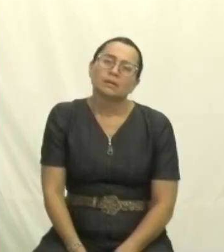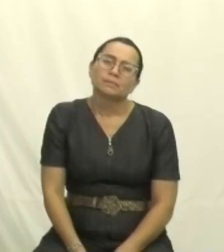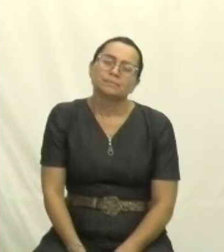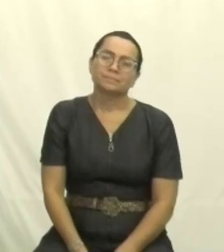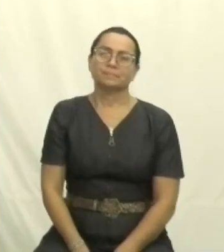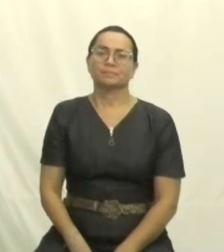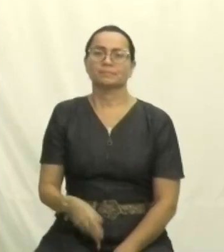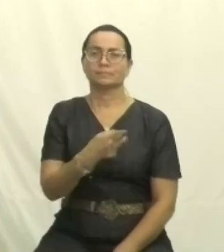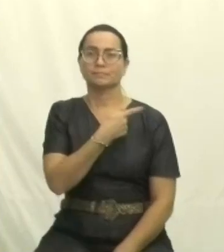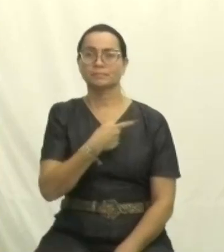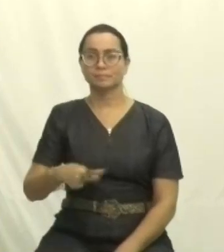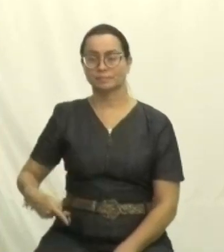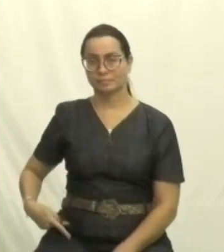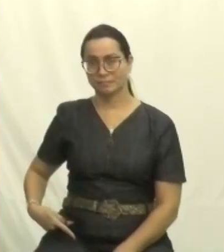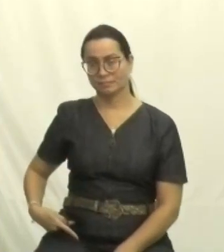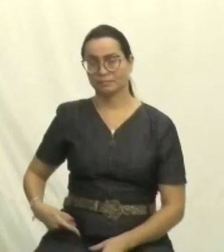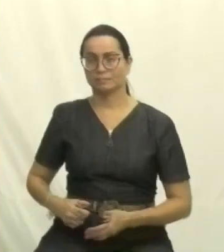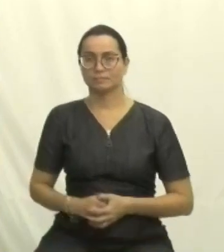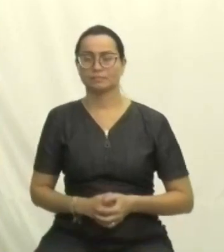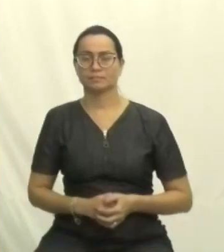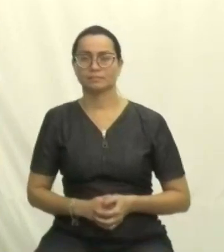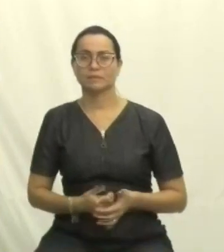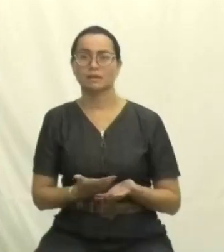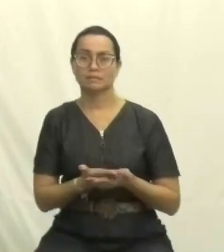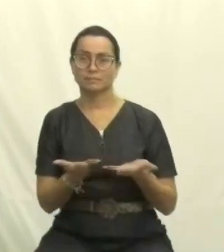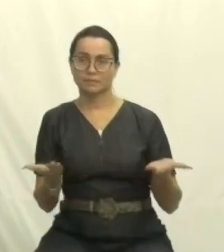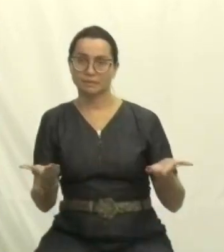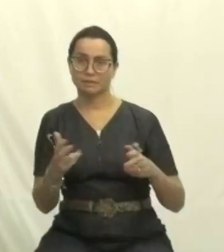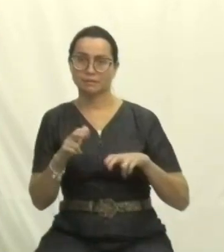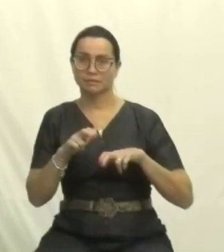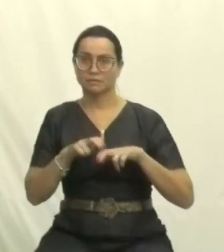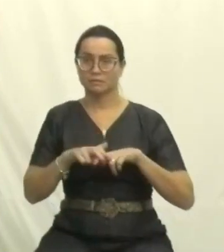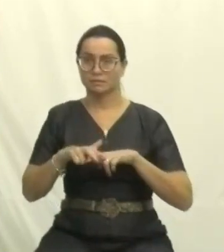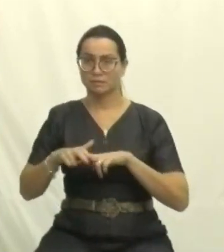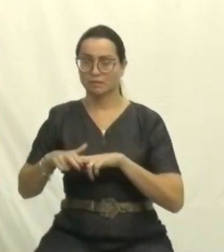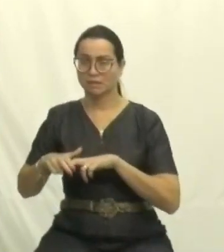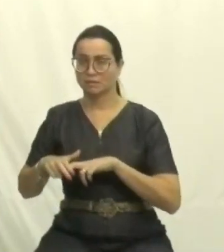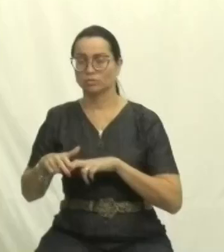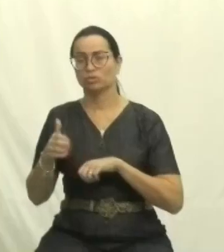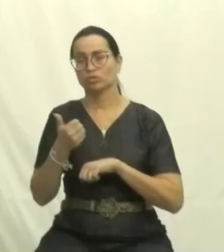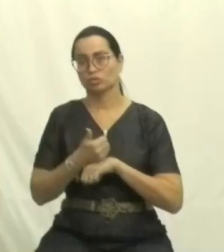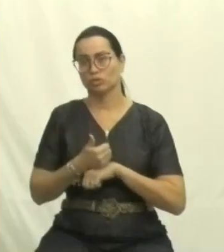Senhor presidente, membros da mesa, senhores vereadores, vereadoras,